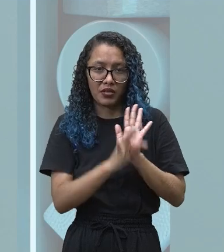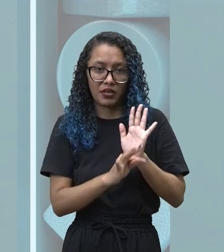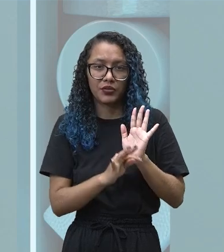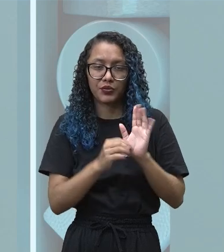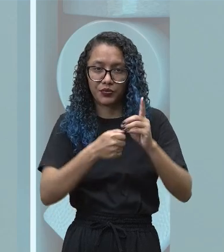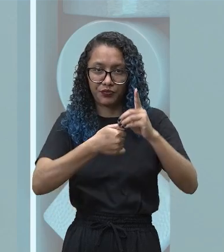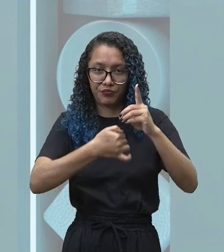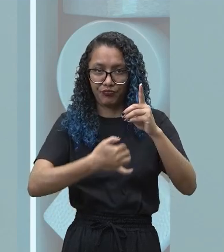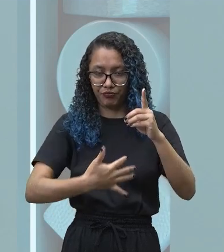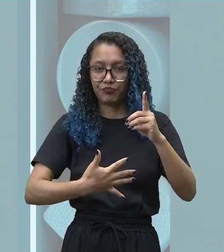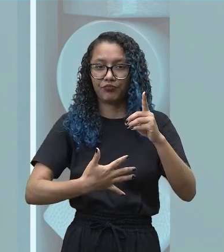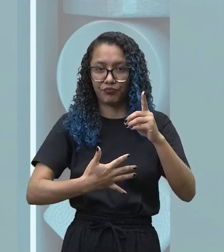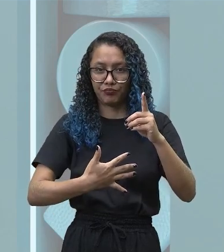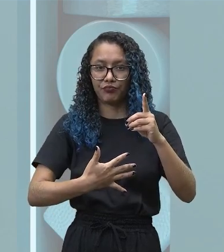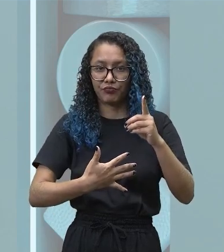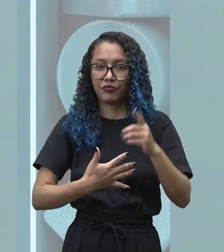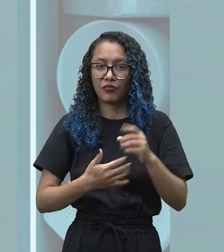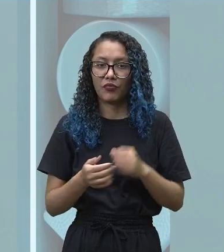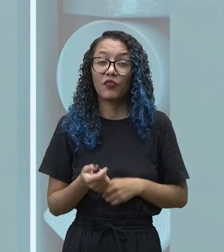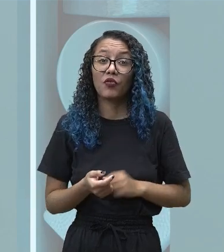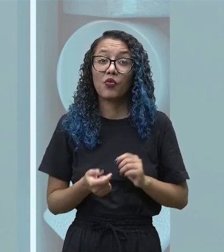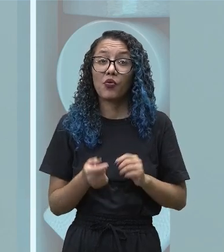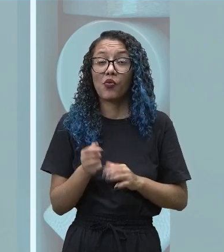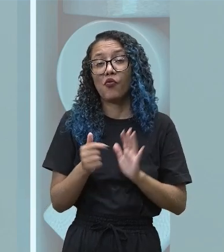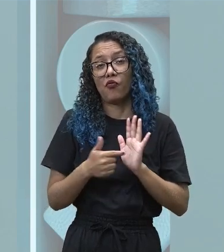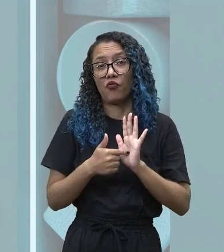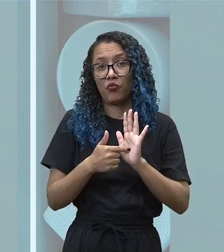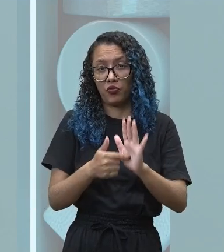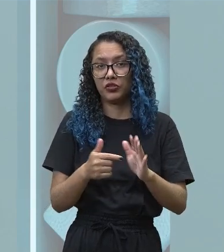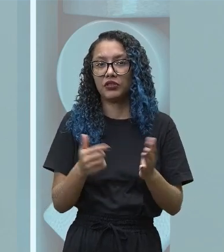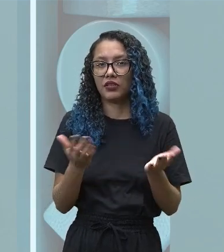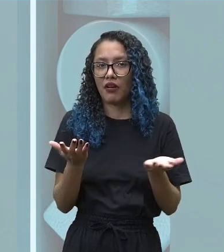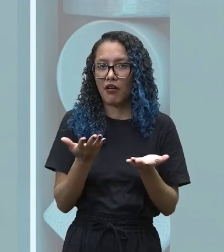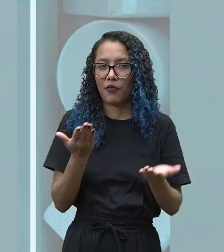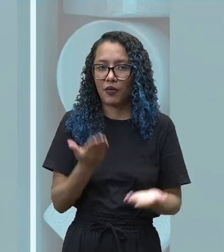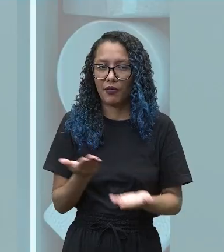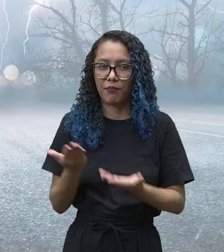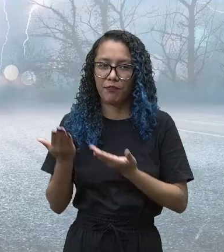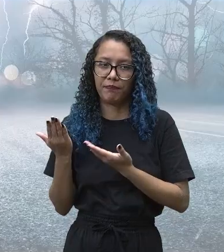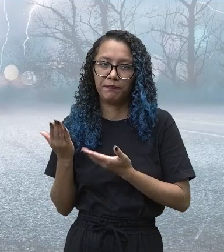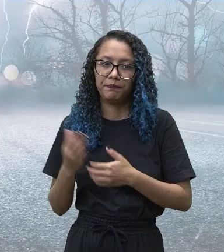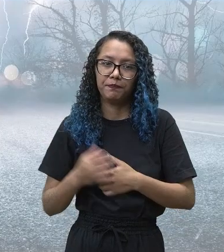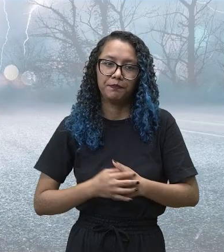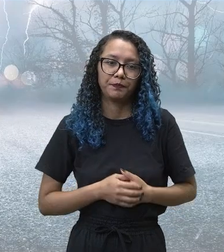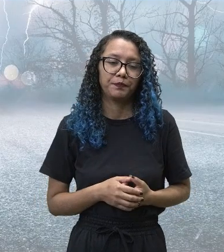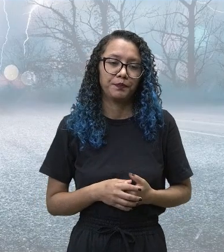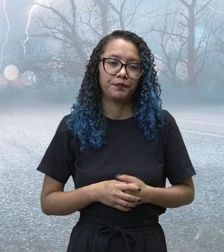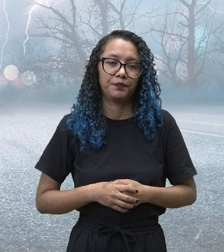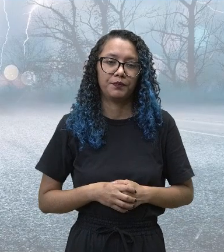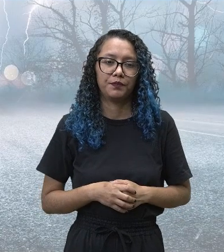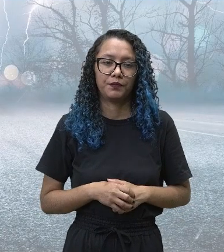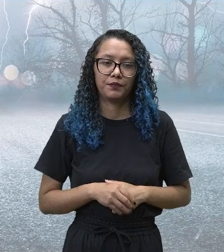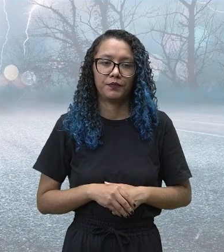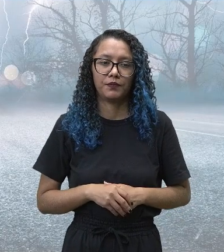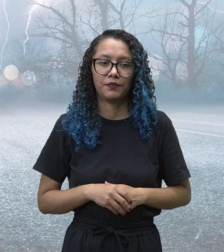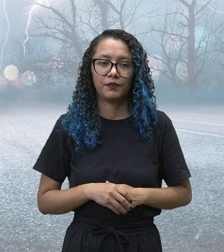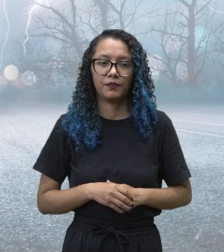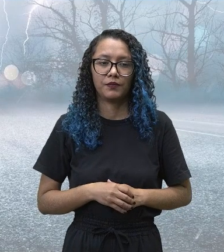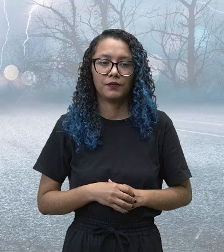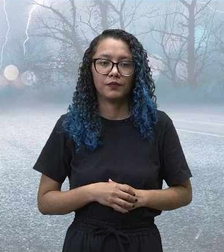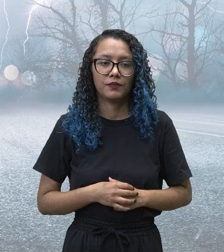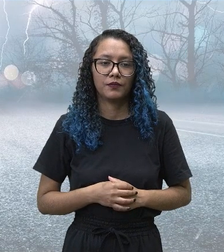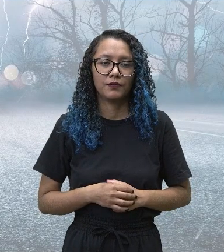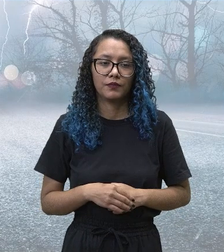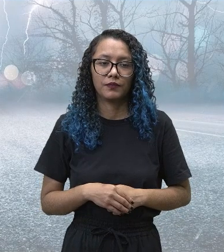descritivo que vocês irão ouvir agora. Então, escutem e imaginem. Era una noche oscura en el